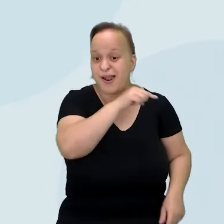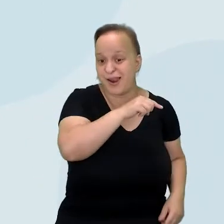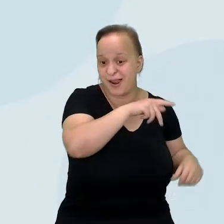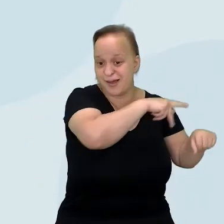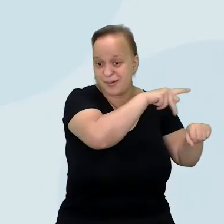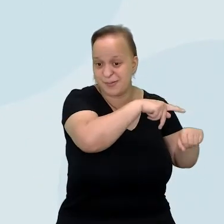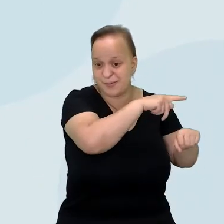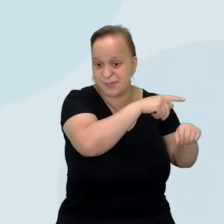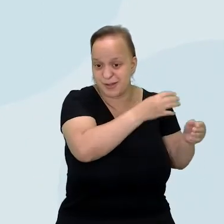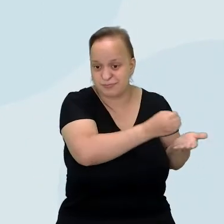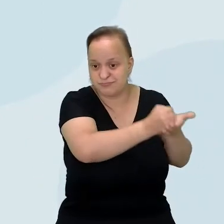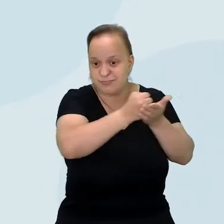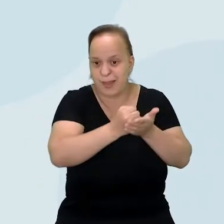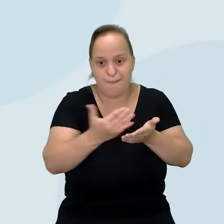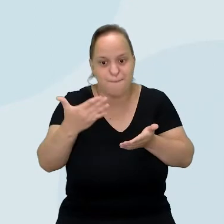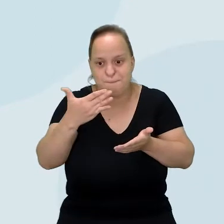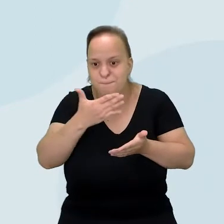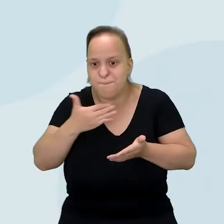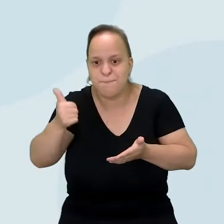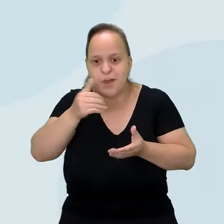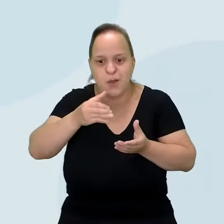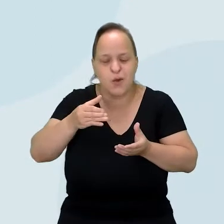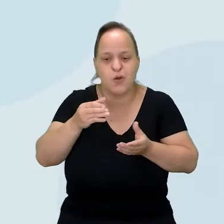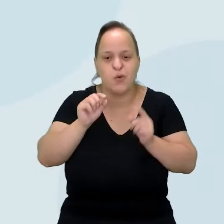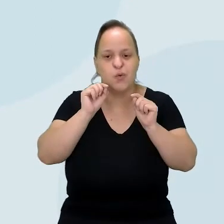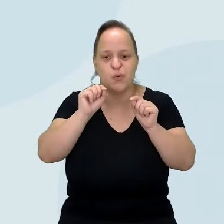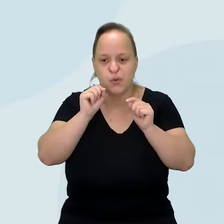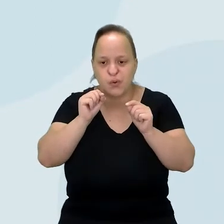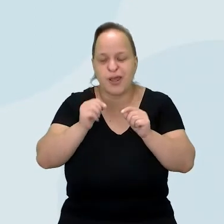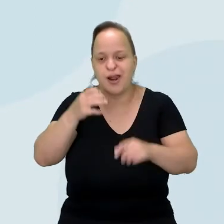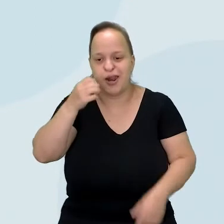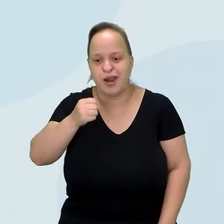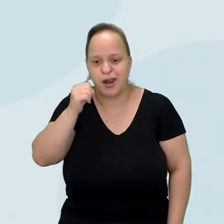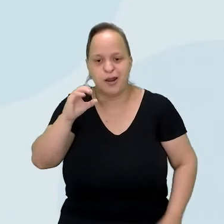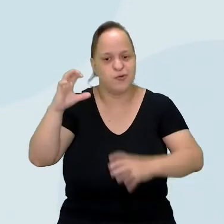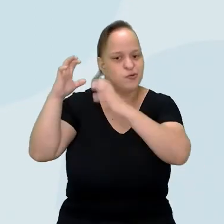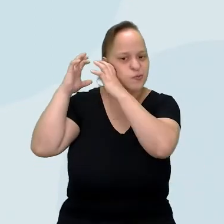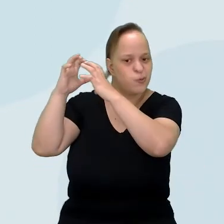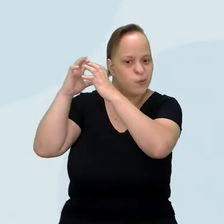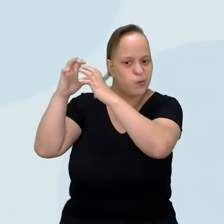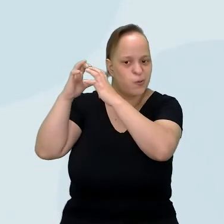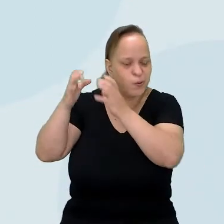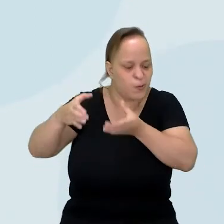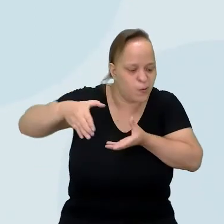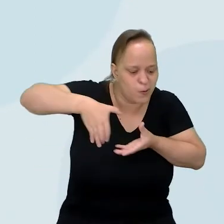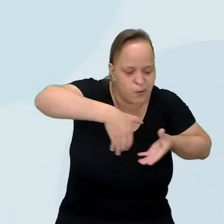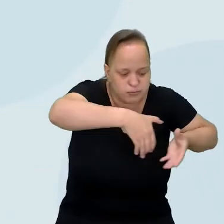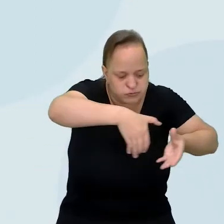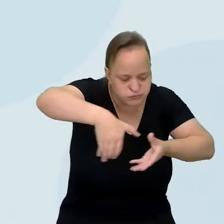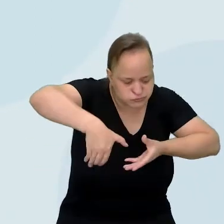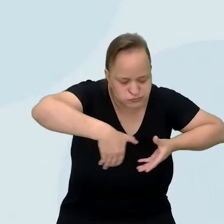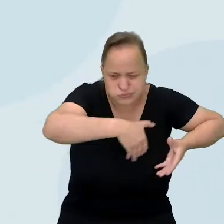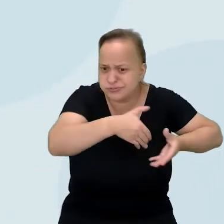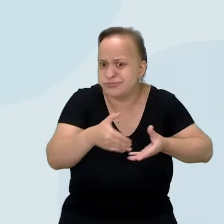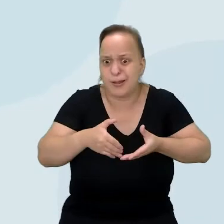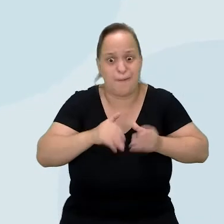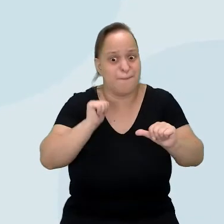para tornar justamente o prato mais saboroso, o que é incontestável para quem já